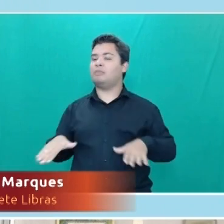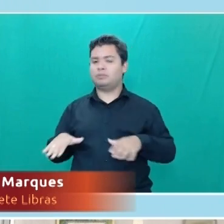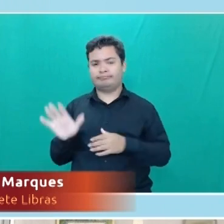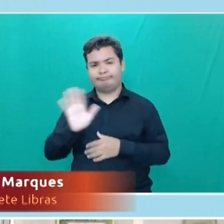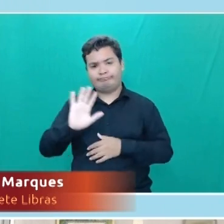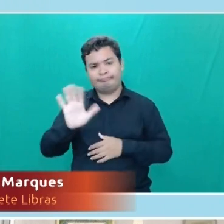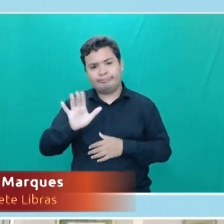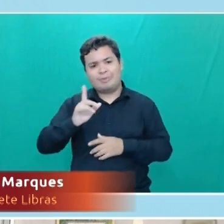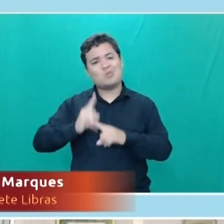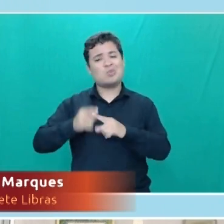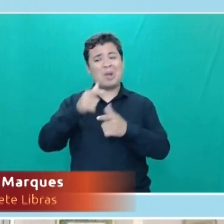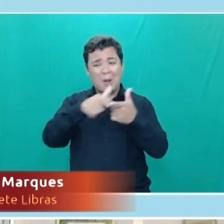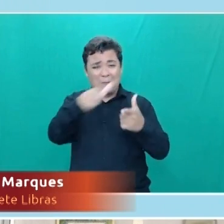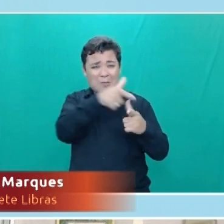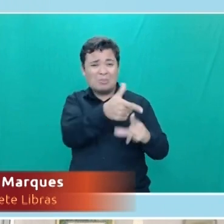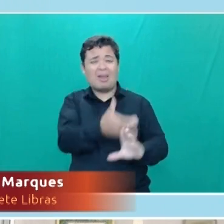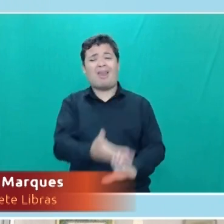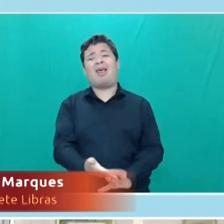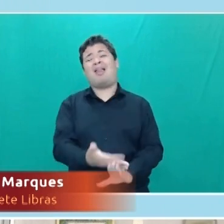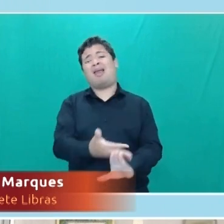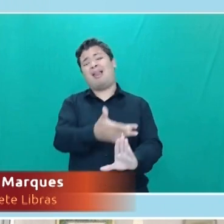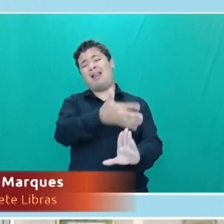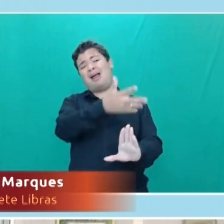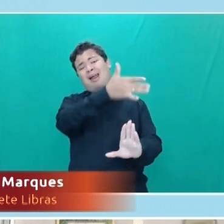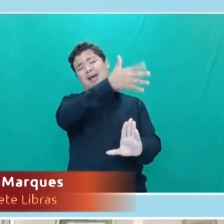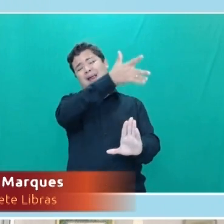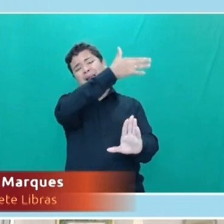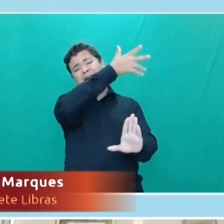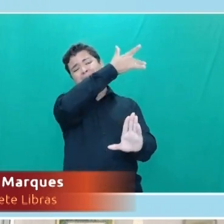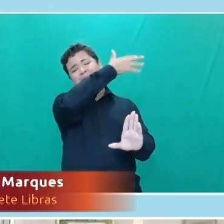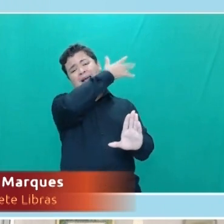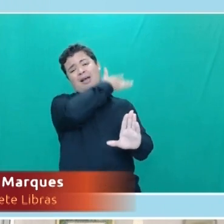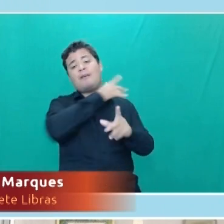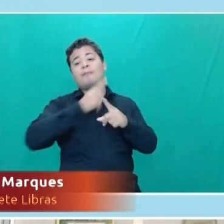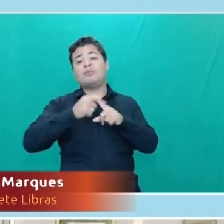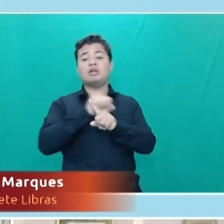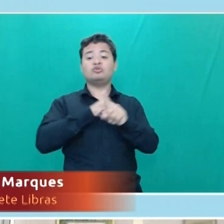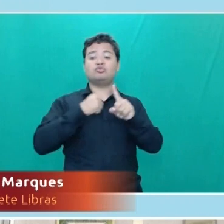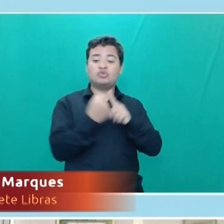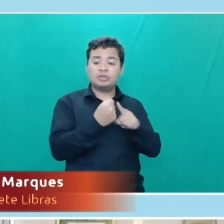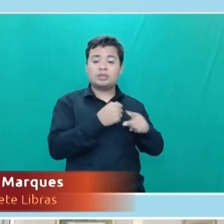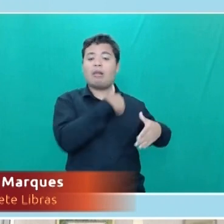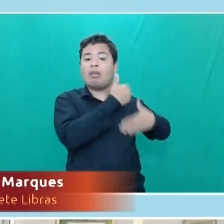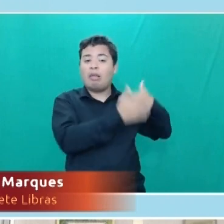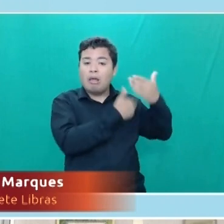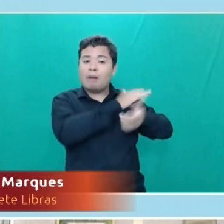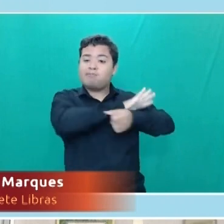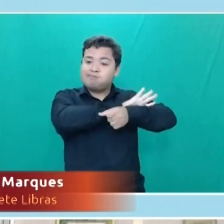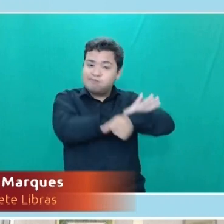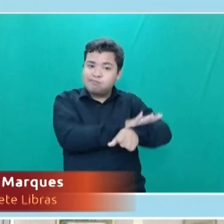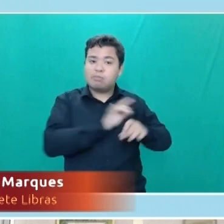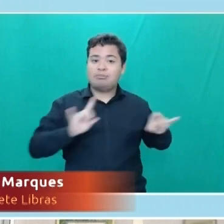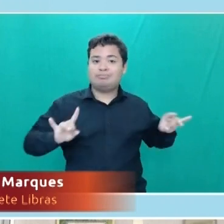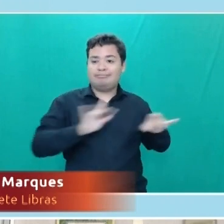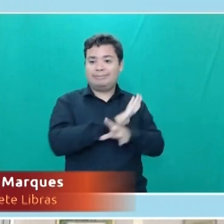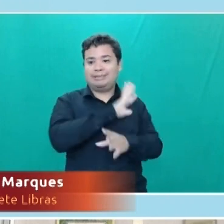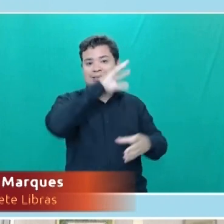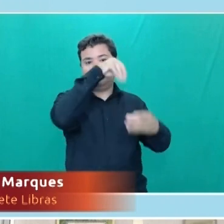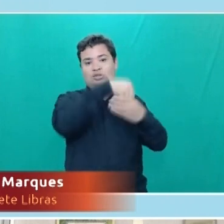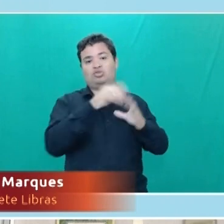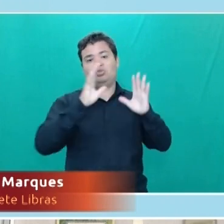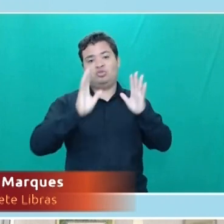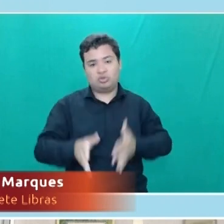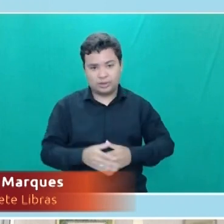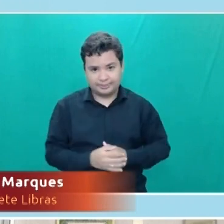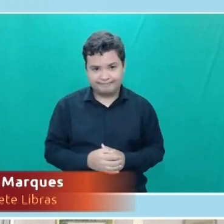está dentro da nossa sociedade, que é uma sociedade estruturalmente racista, seja eliminado. Então, o caminho é como você falou,